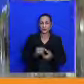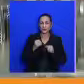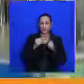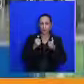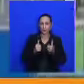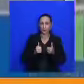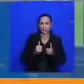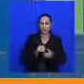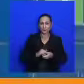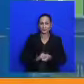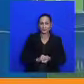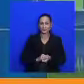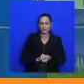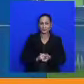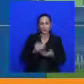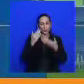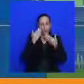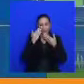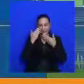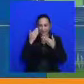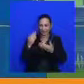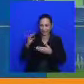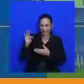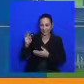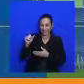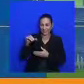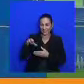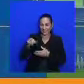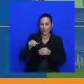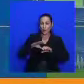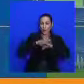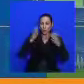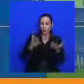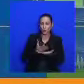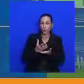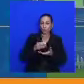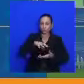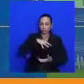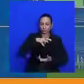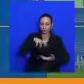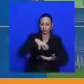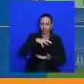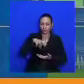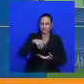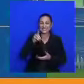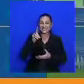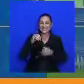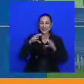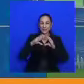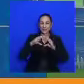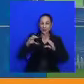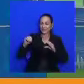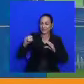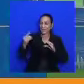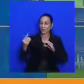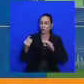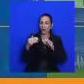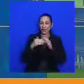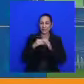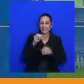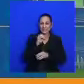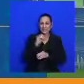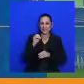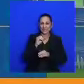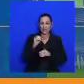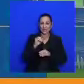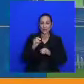Muito bem. Obrigado, Tainara. O globo ligado, devidamente carregado com as 100 bolas numeradas de 01